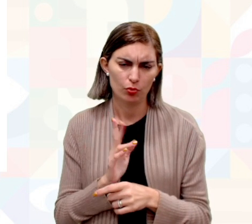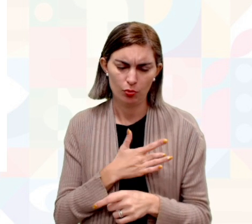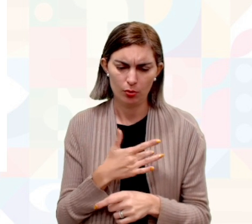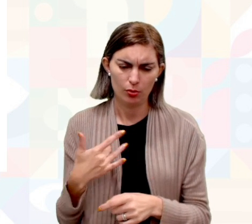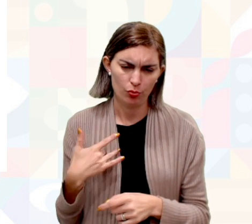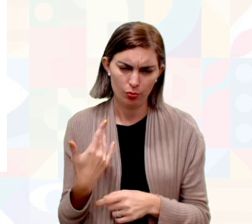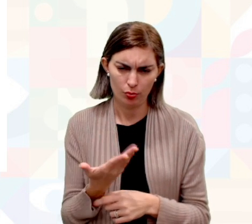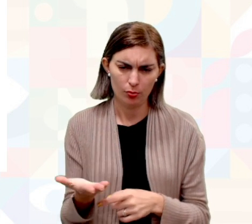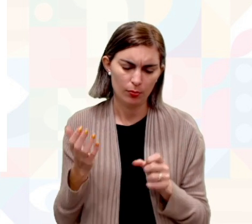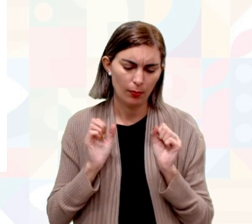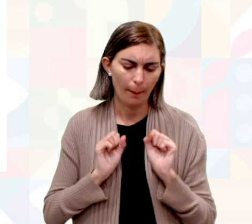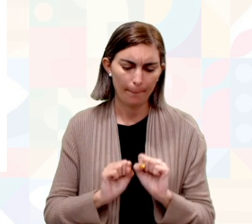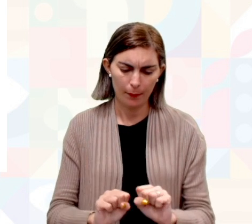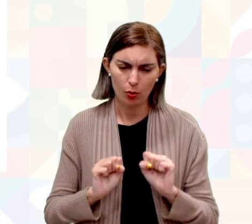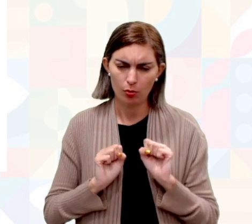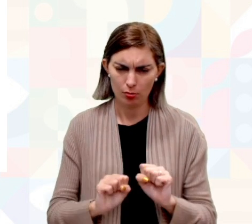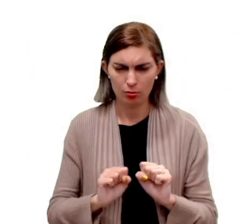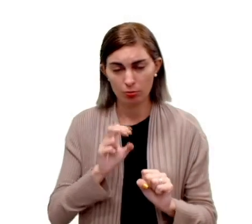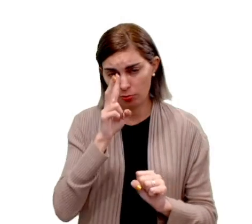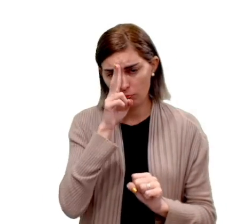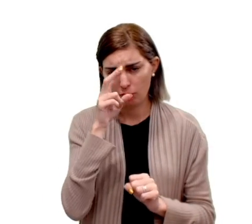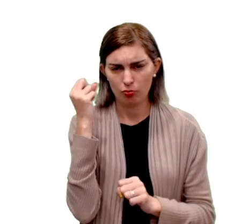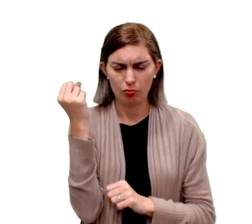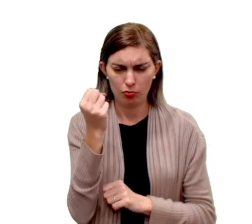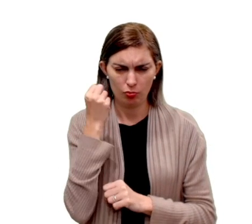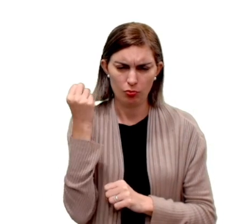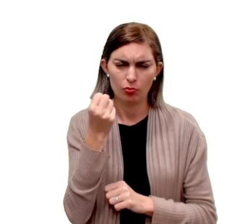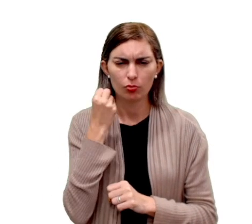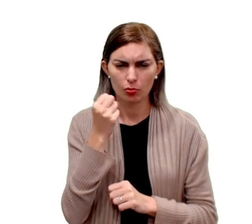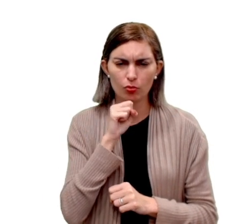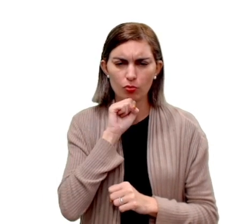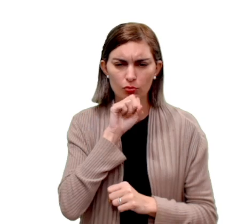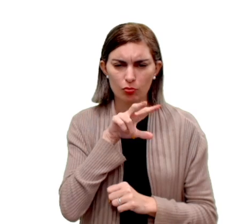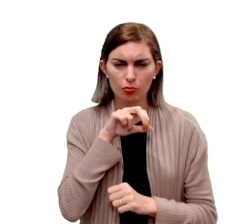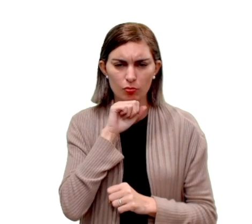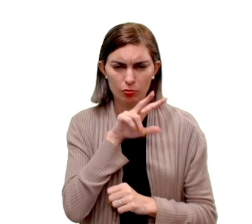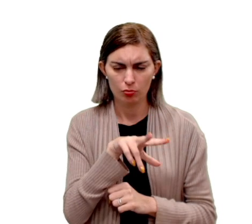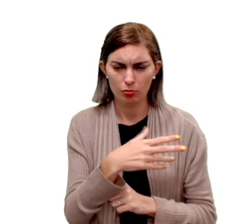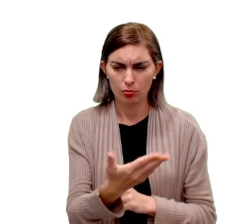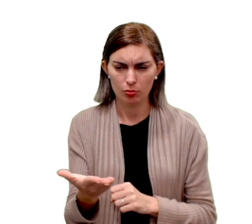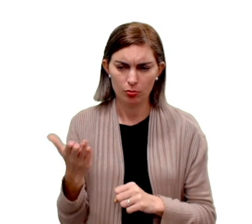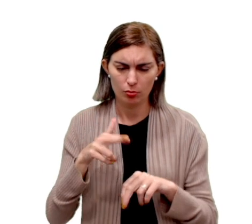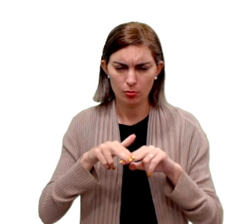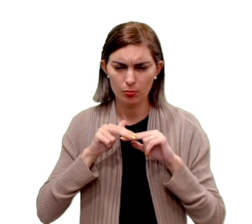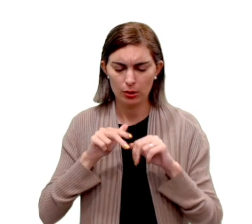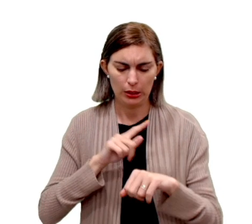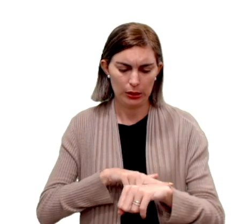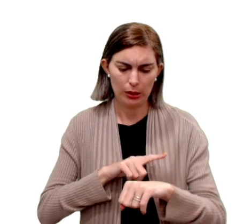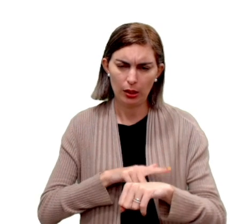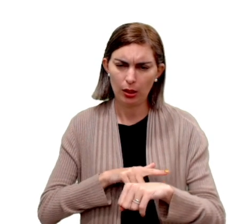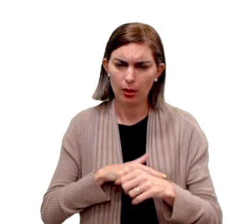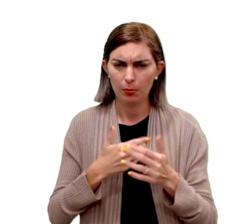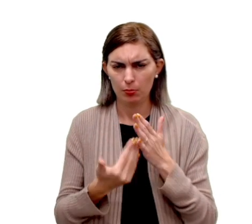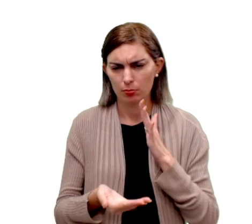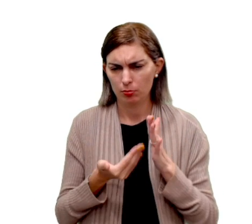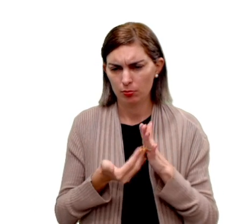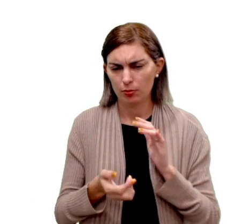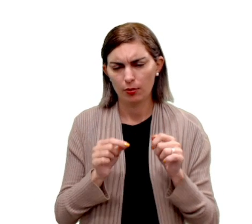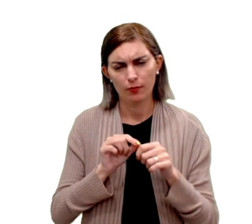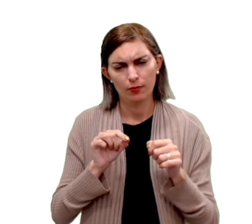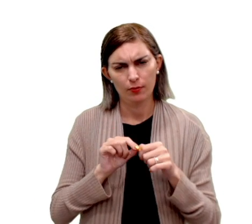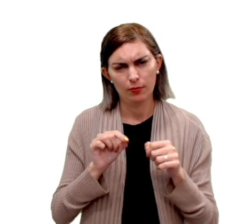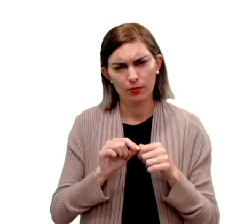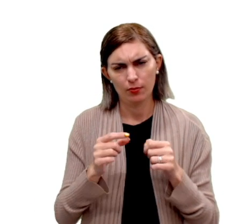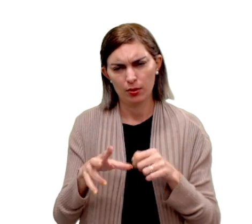saúde, pode agravar um caso de intoxicação, né, por conta do tempo que se perde para fazer